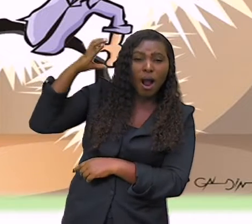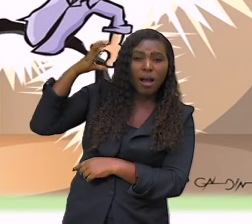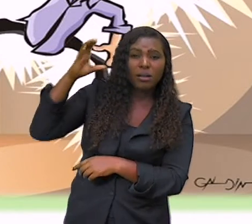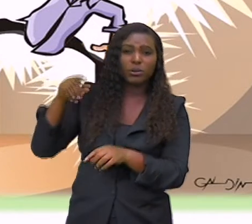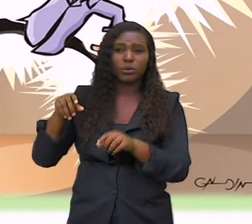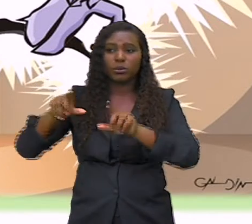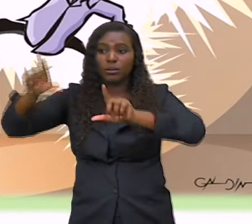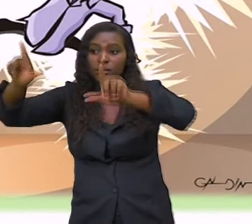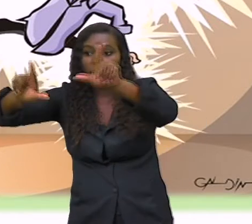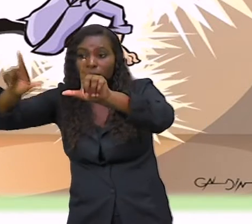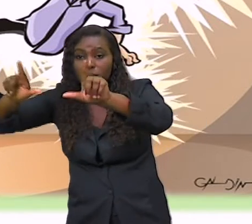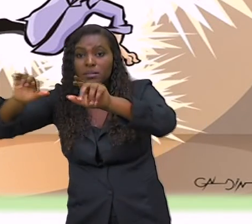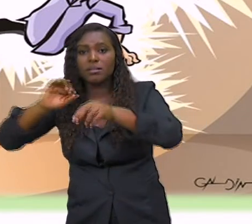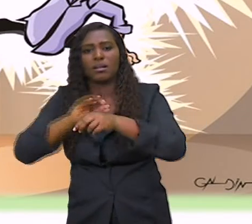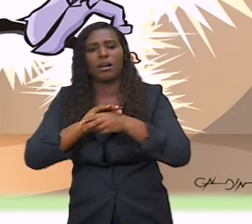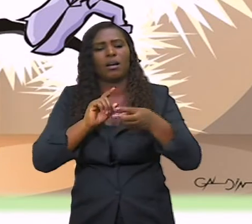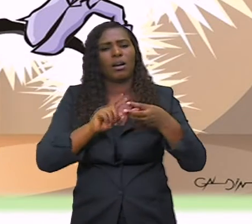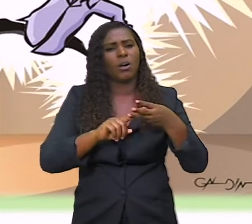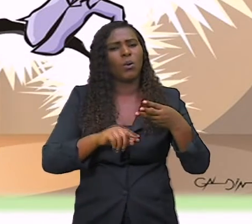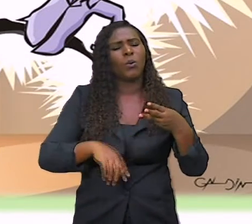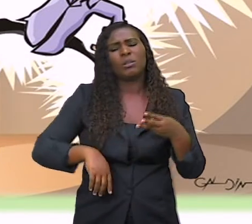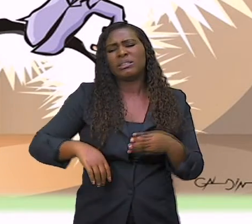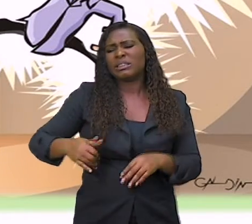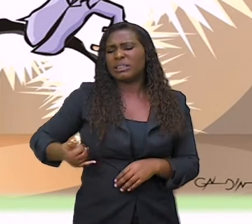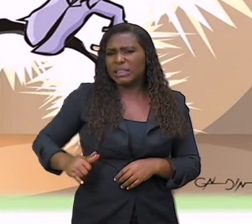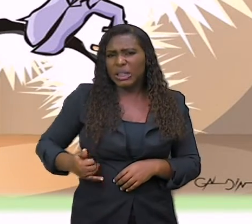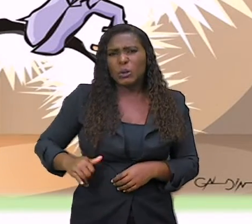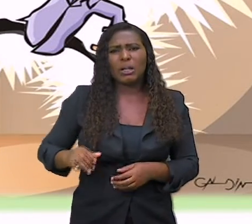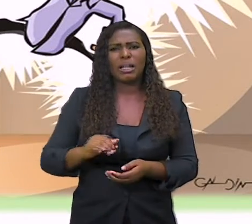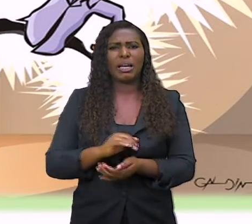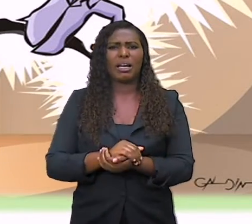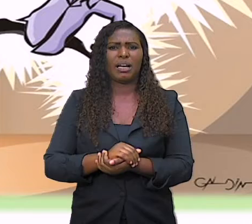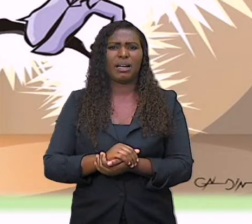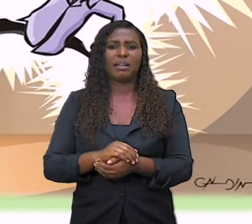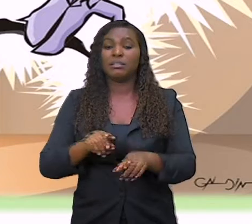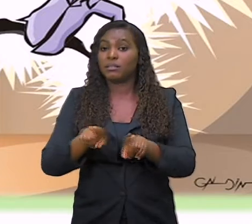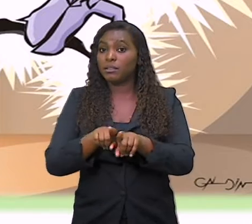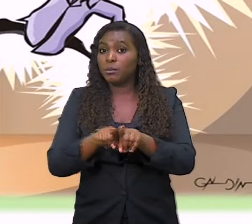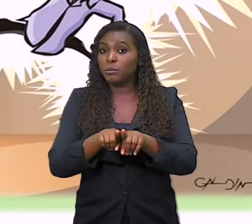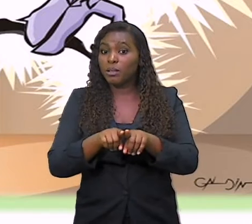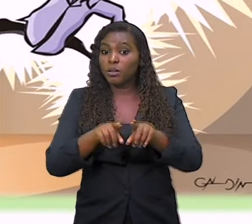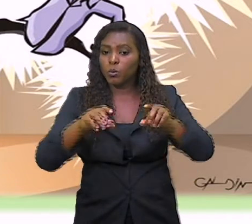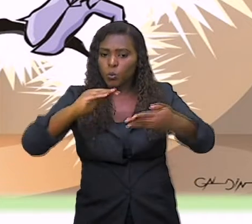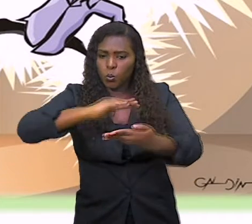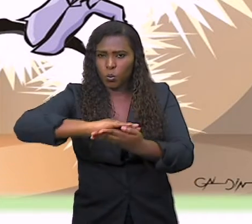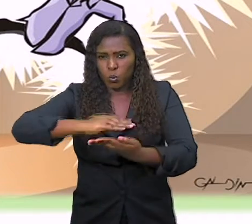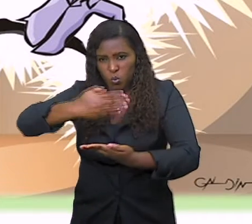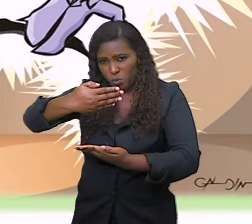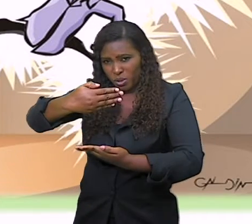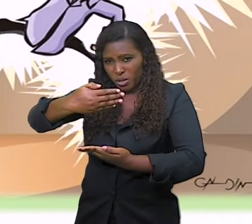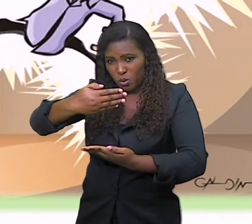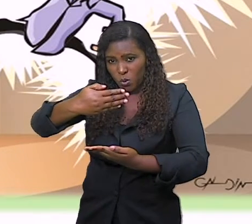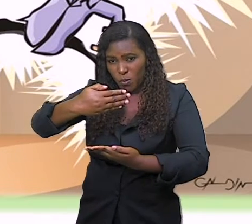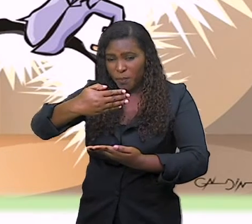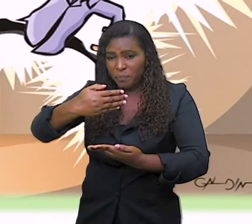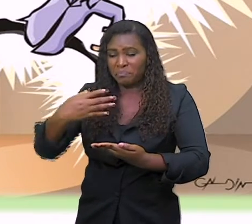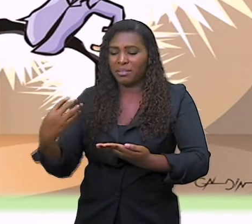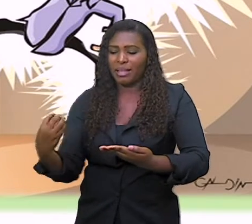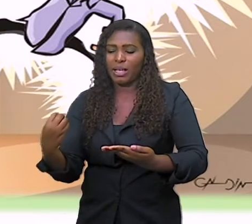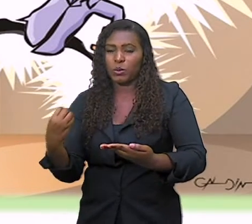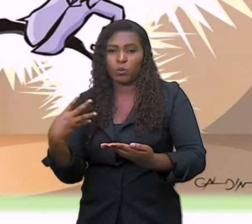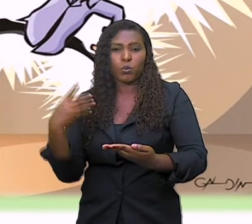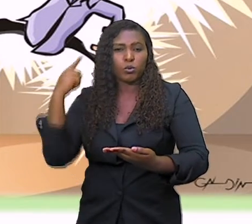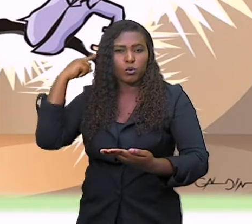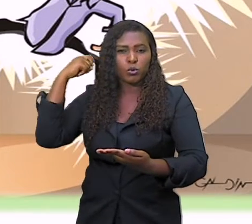o celular, as caixas de som lá do seu computador. Outros são